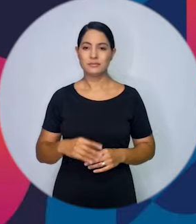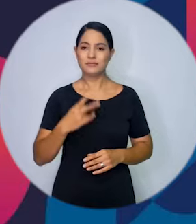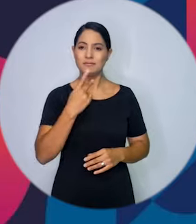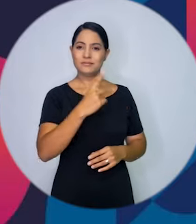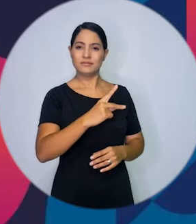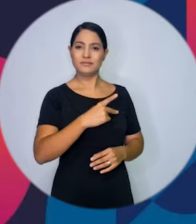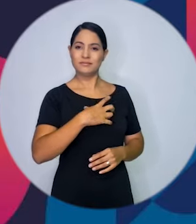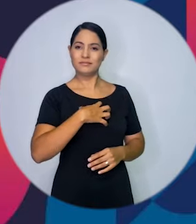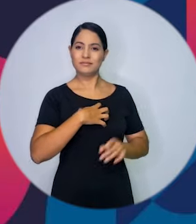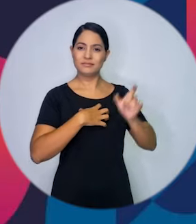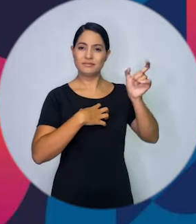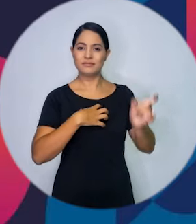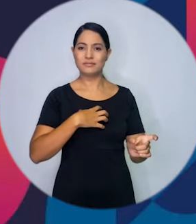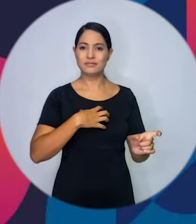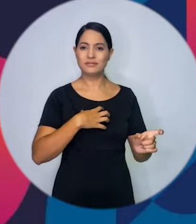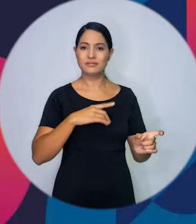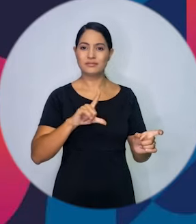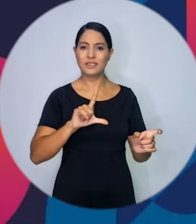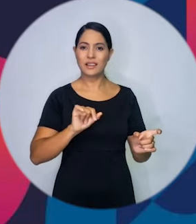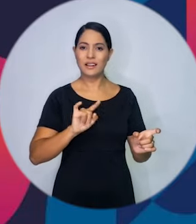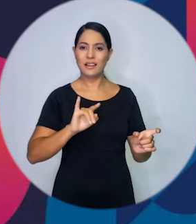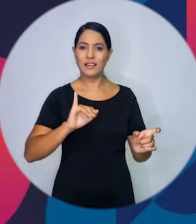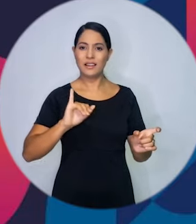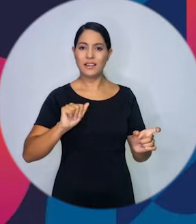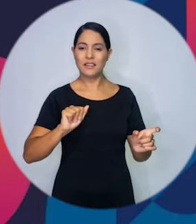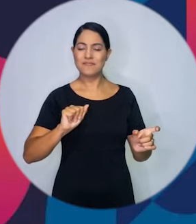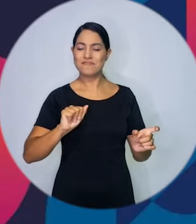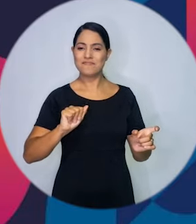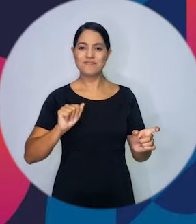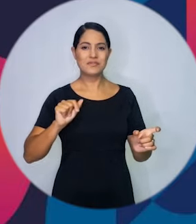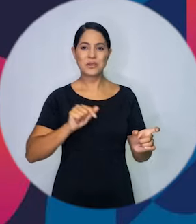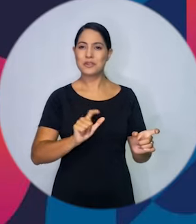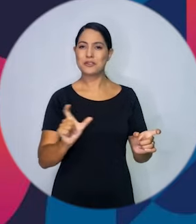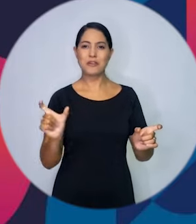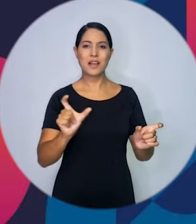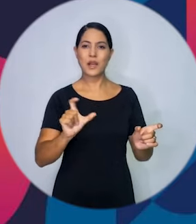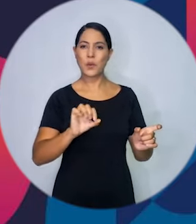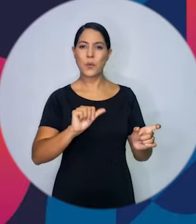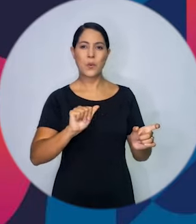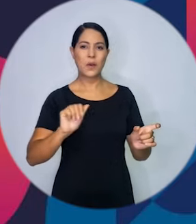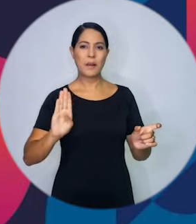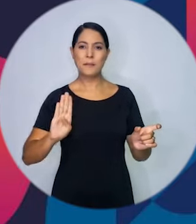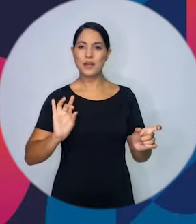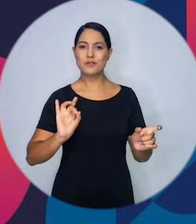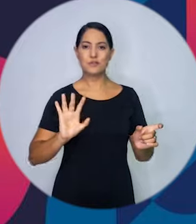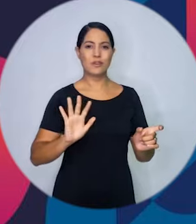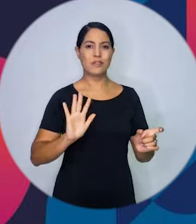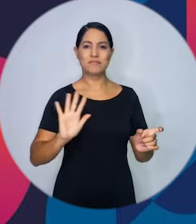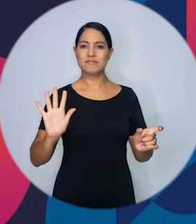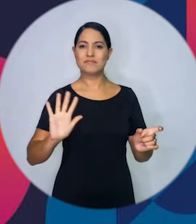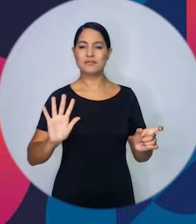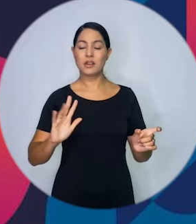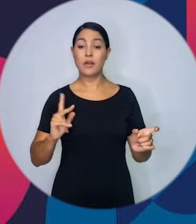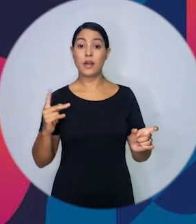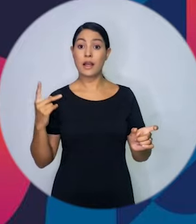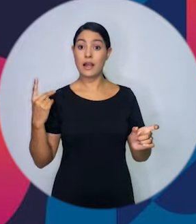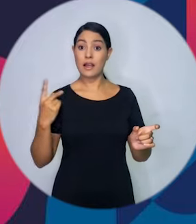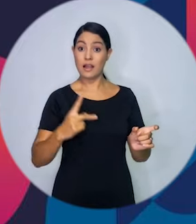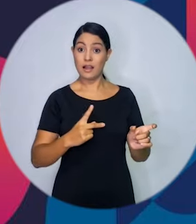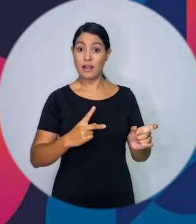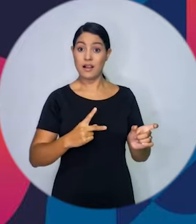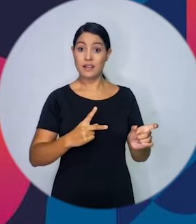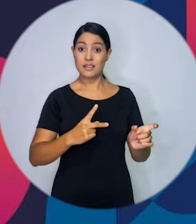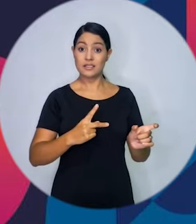A cordialidade de Cléia vai além da carteirinha da ordem, sendo um